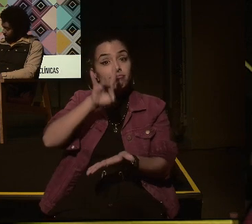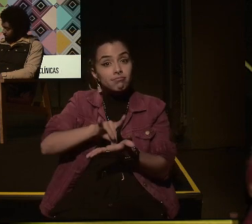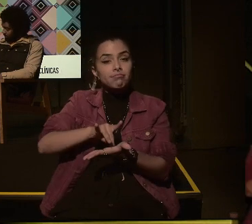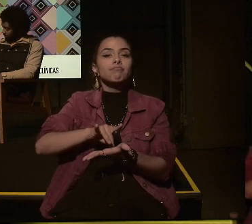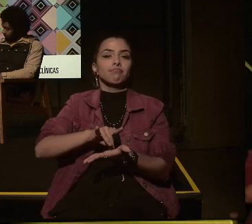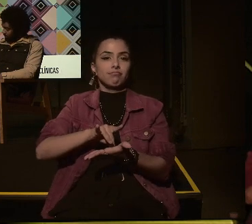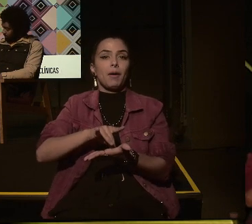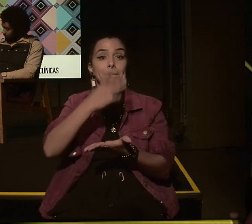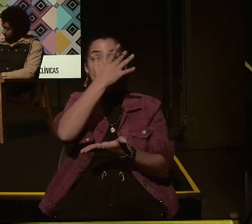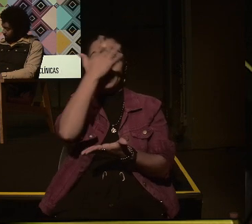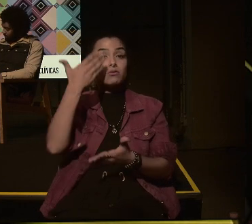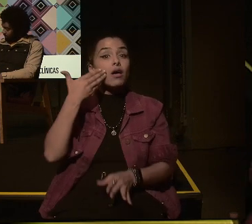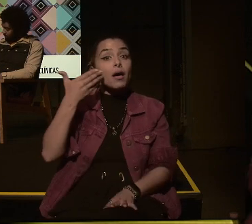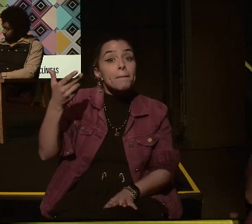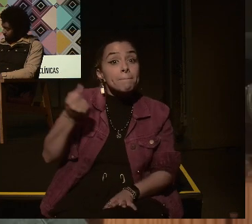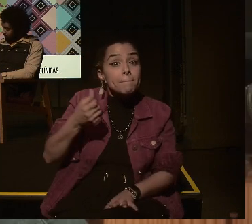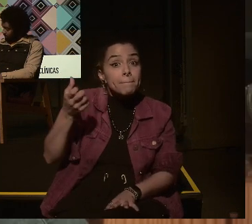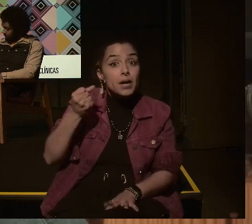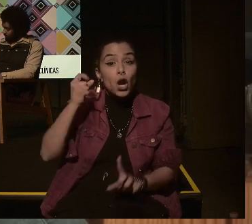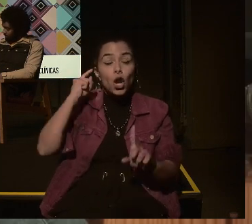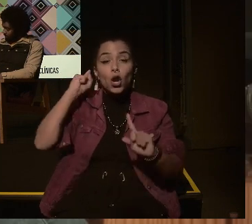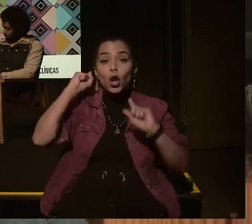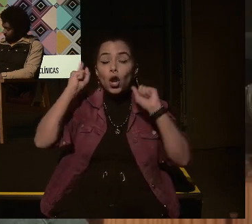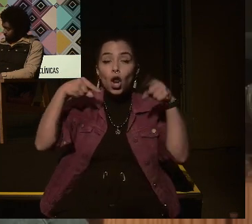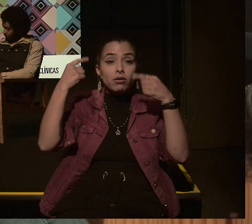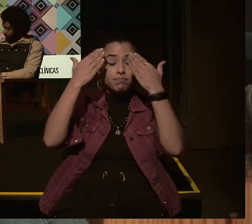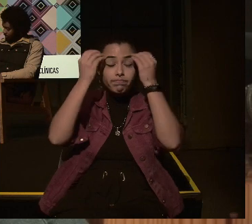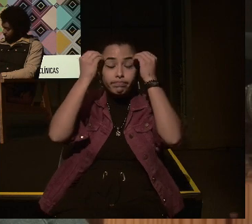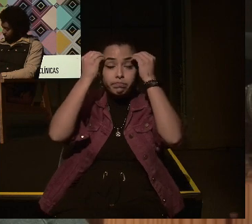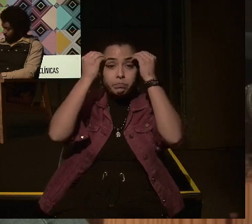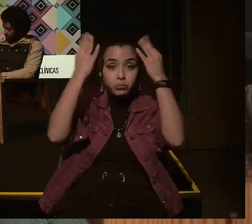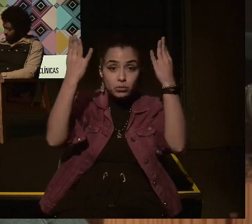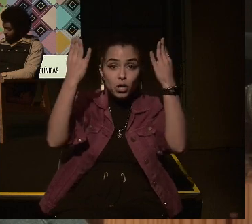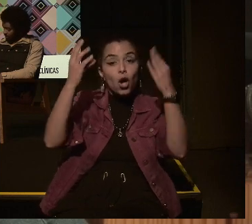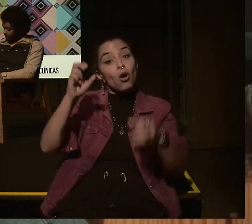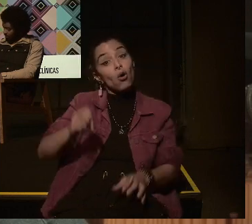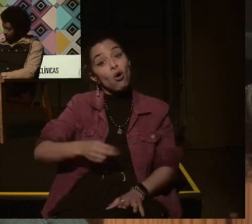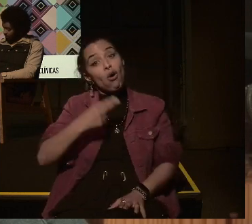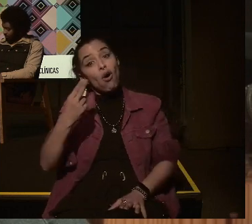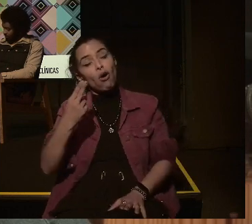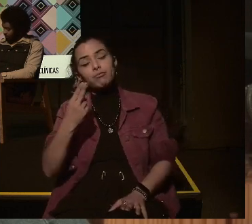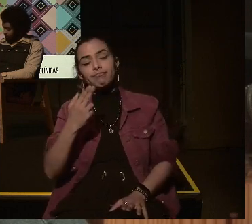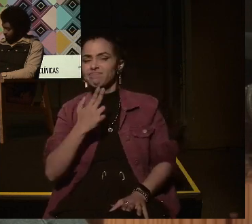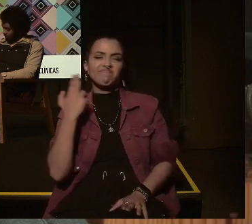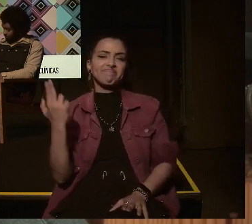Ou o branco enlouquece, ou ele não vai conseguir fazer relação.